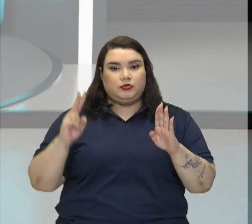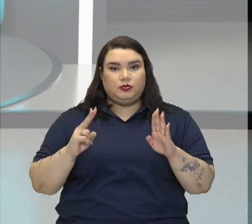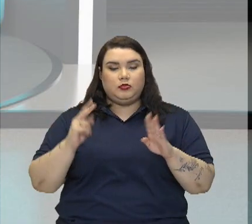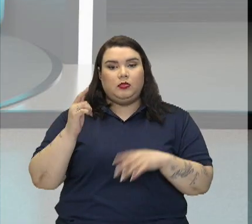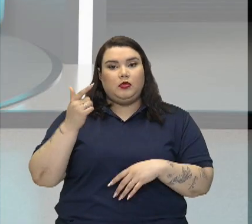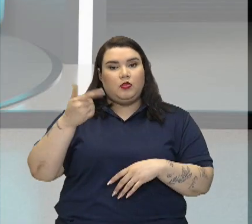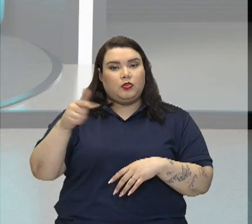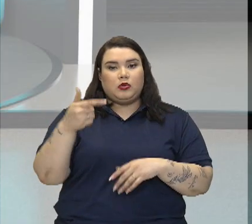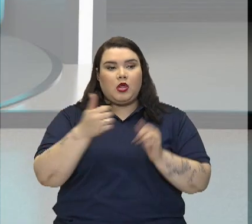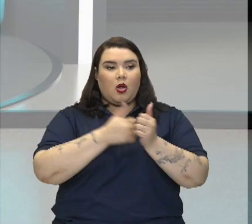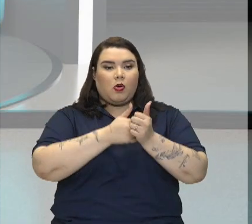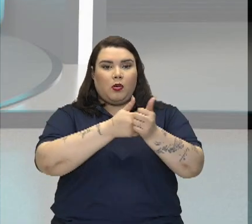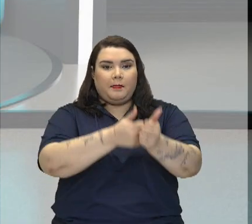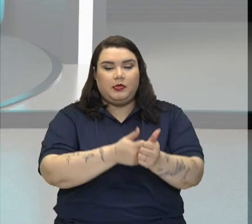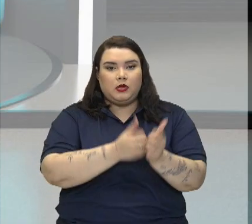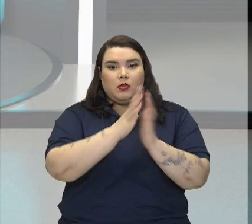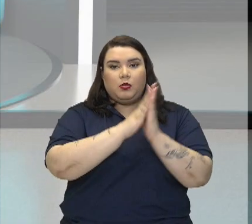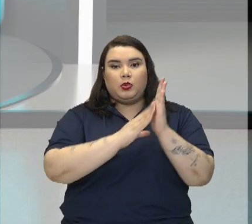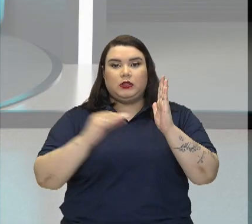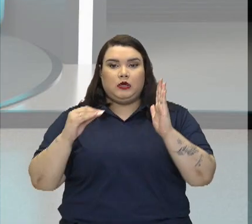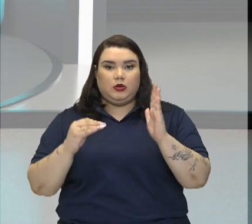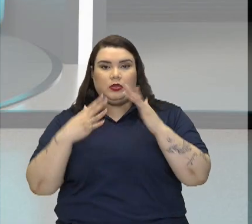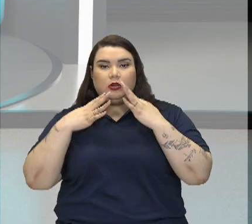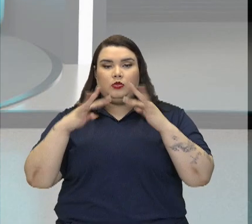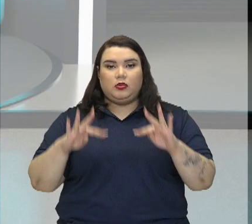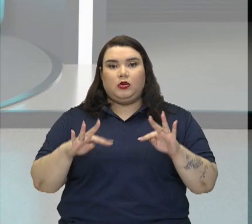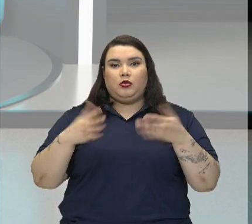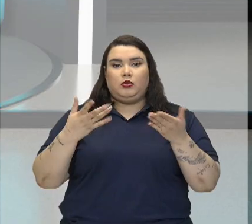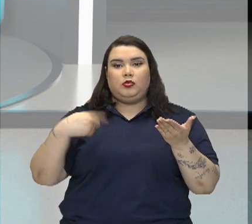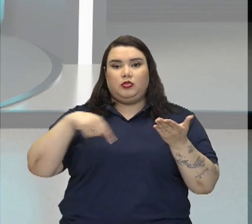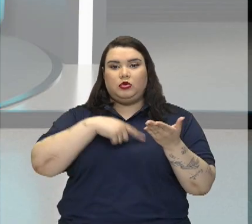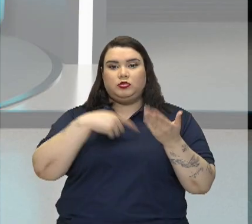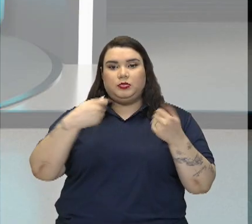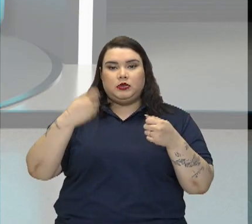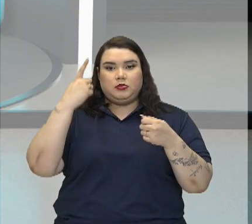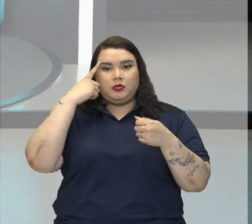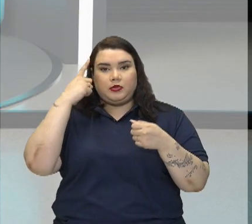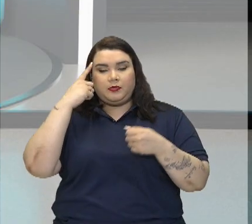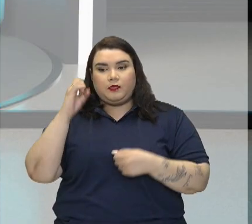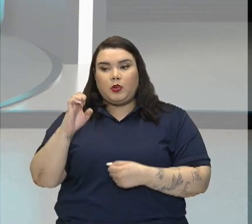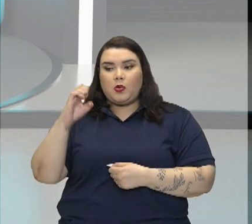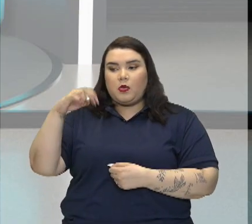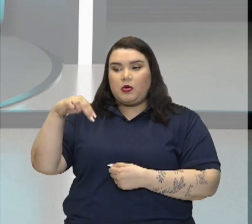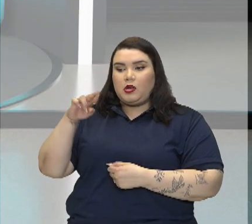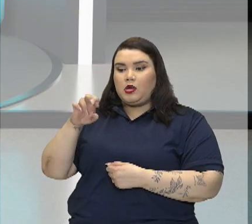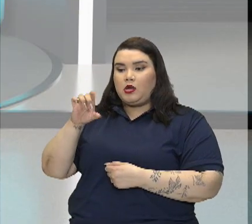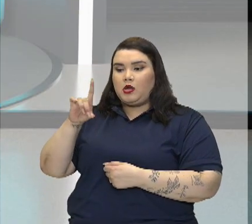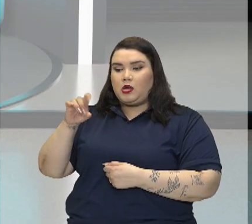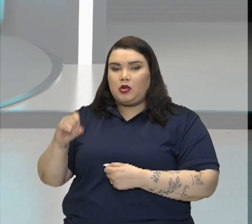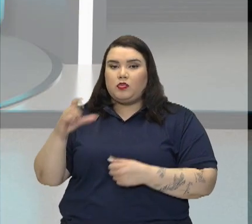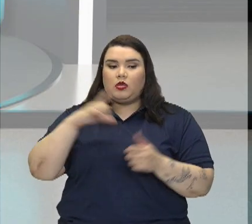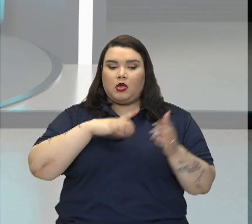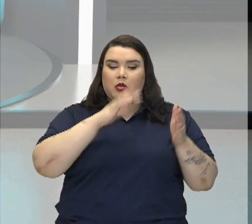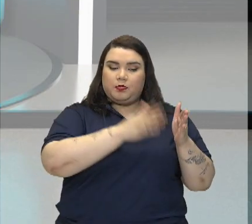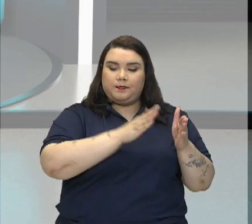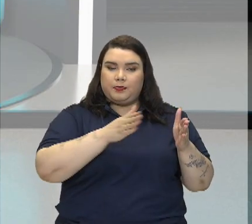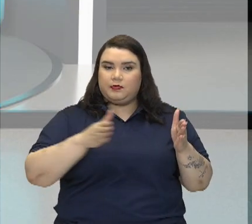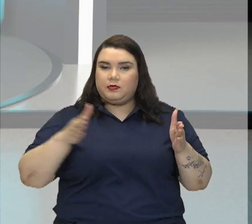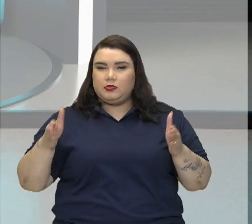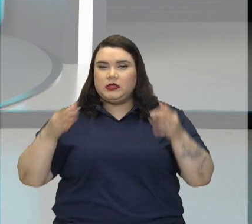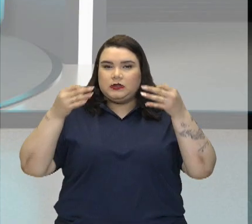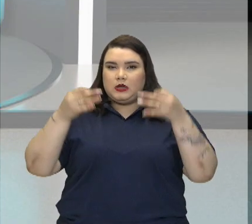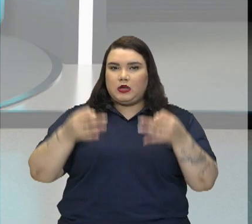não seguem o modelo convencional. Então, a gente tem que pensar aí. O enredo ele vai ter uma sequência lógica, ele vai ter uma